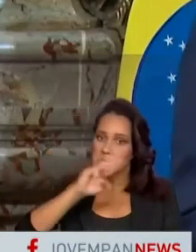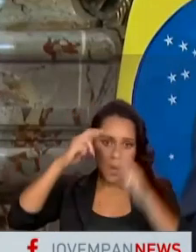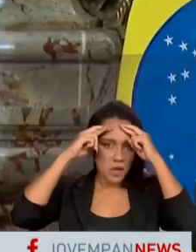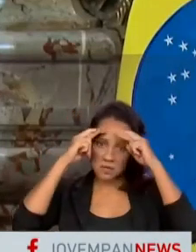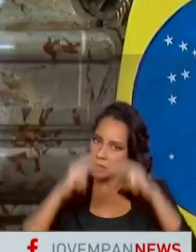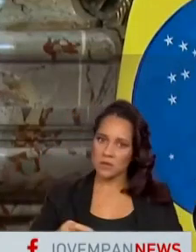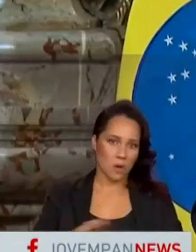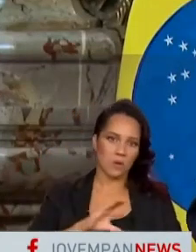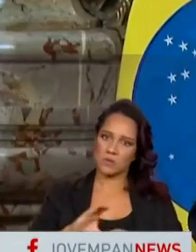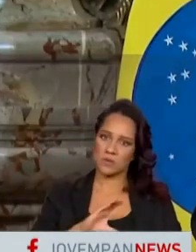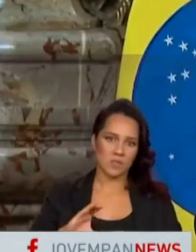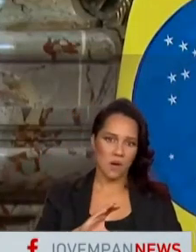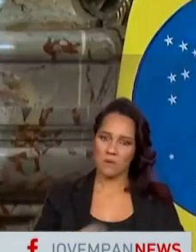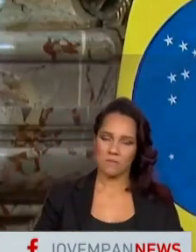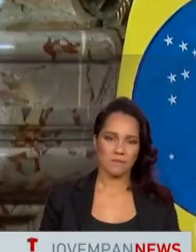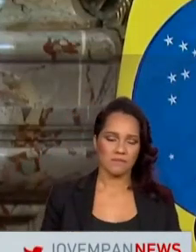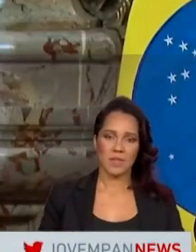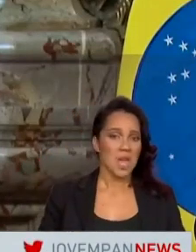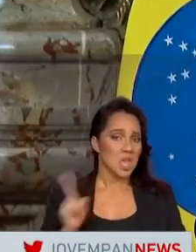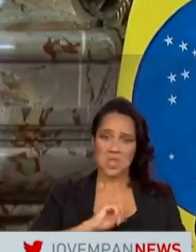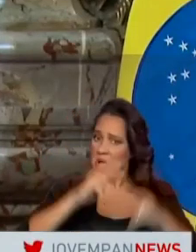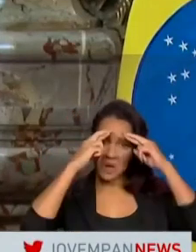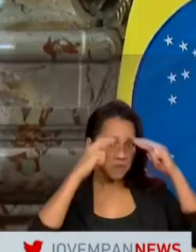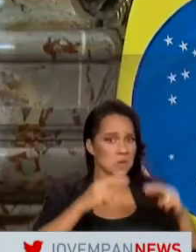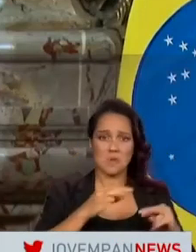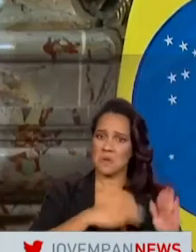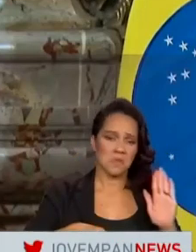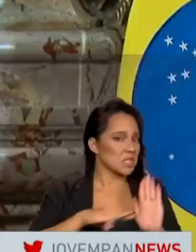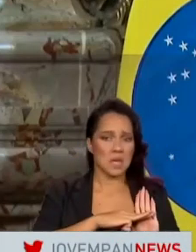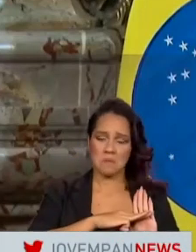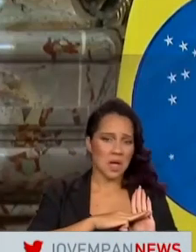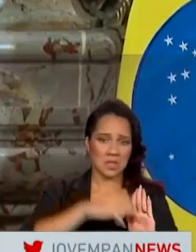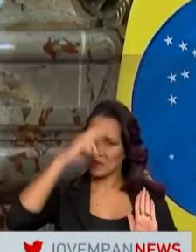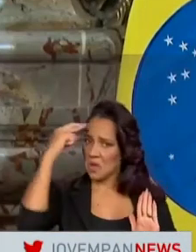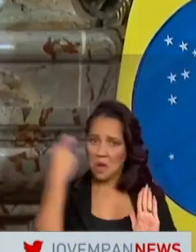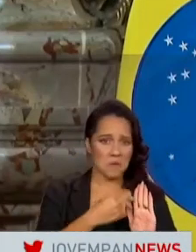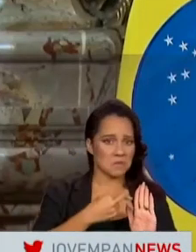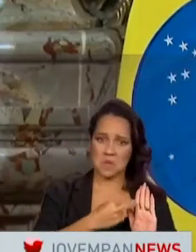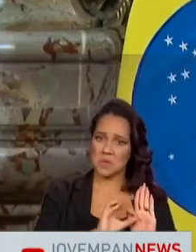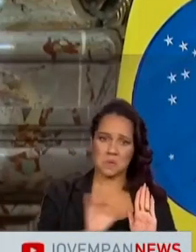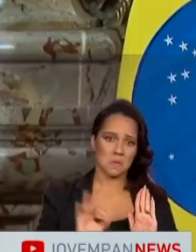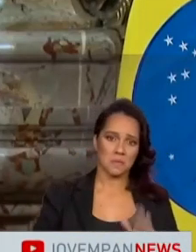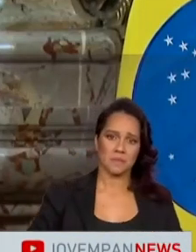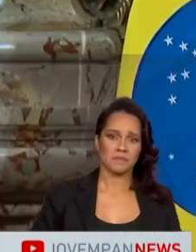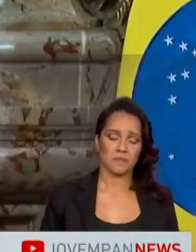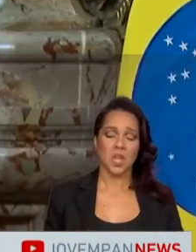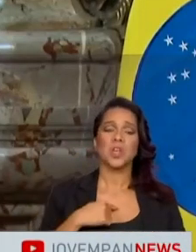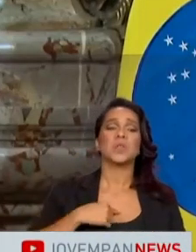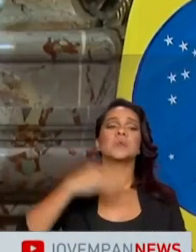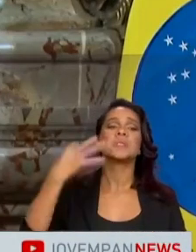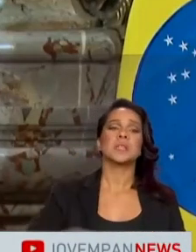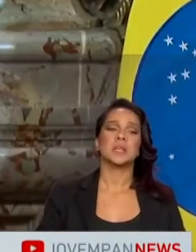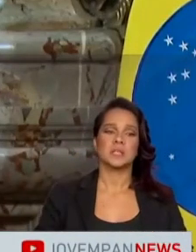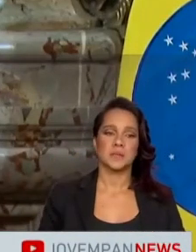a Constituição. É que Bolsonaro não reconheceu a Constituição. E não respeitou as Forças Armadas. E se insertou em las Fuerzas Armadas. E eu tenho